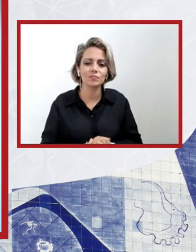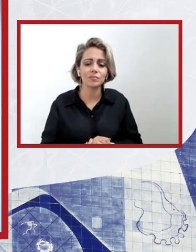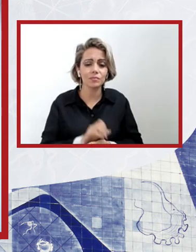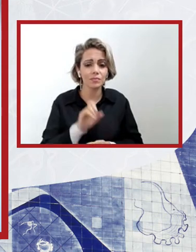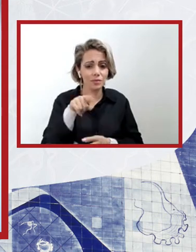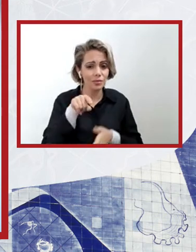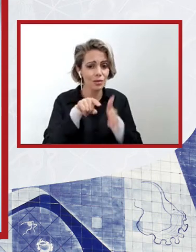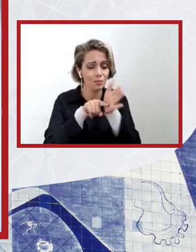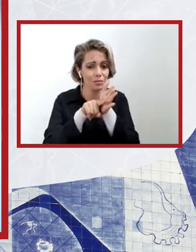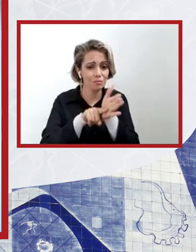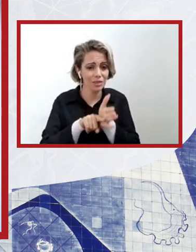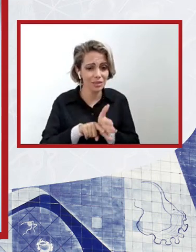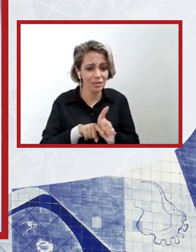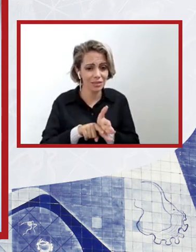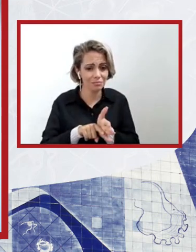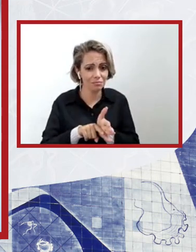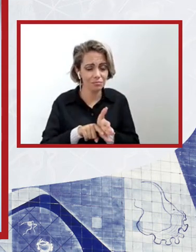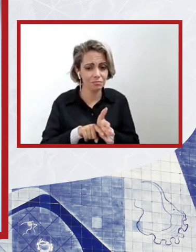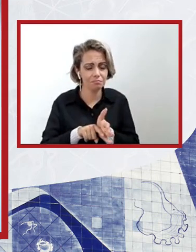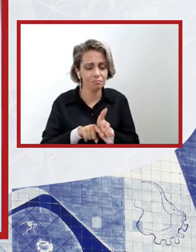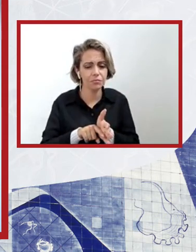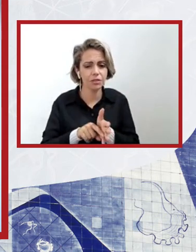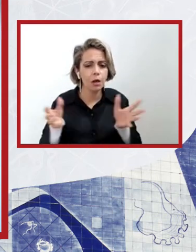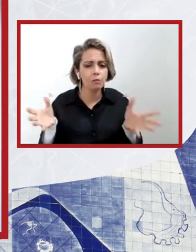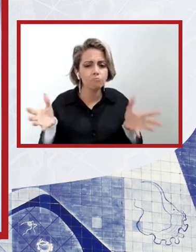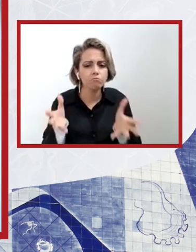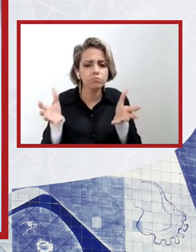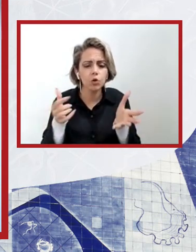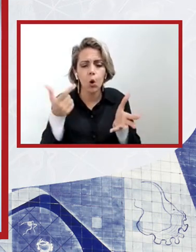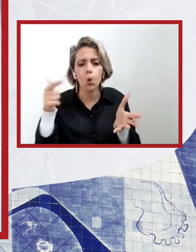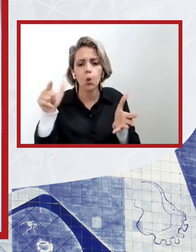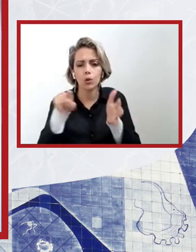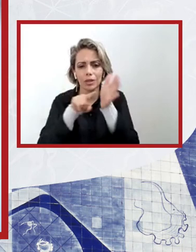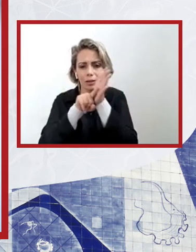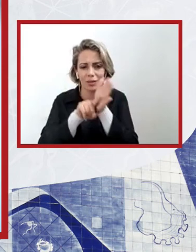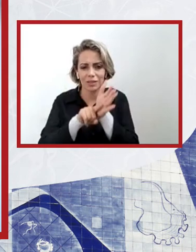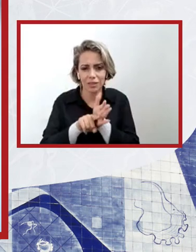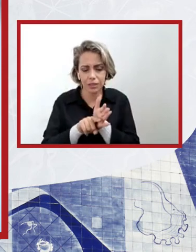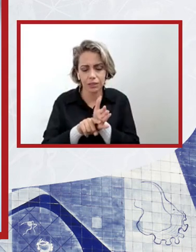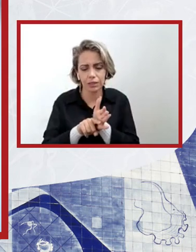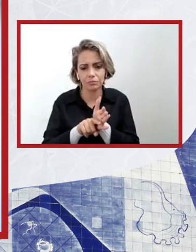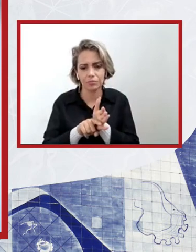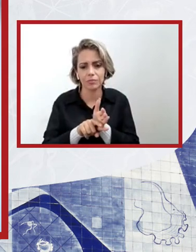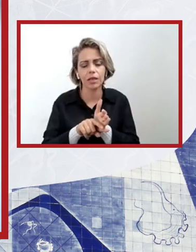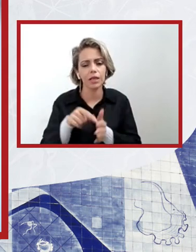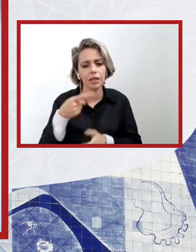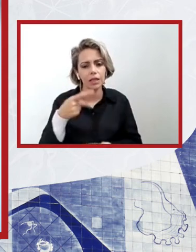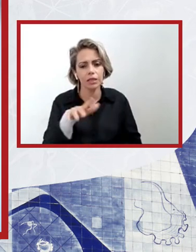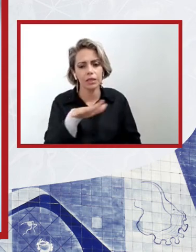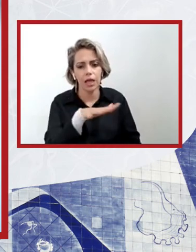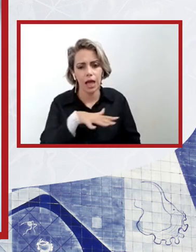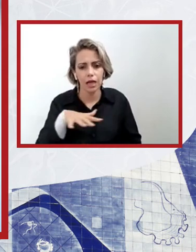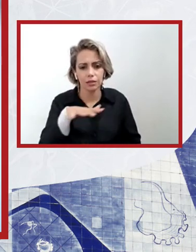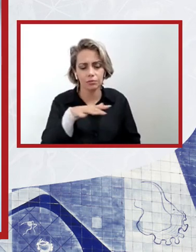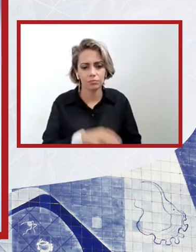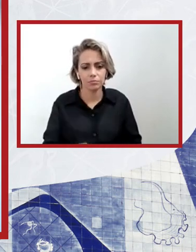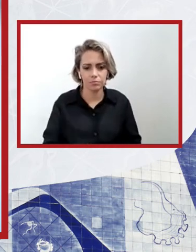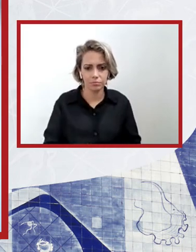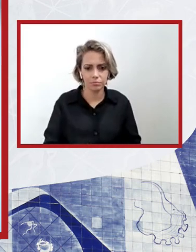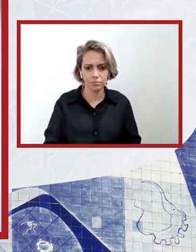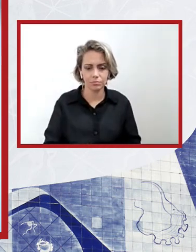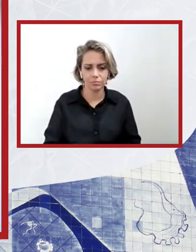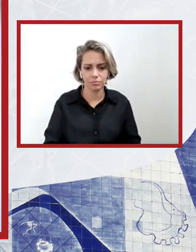pesquisa que suscita outras pesquisas, outros estudos nesse campo. Muito obrigada.